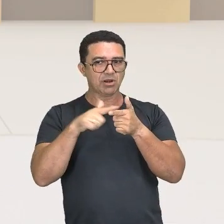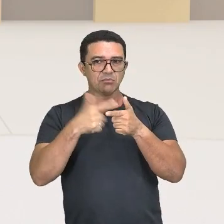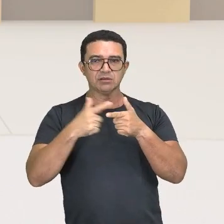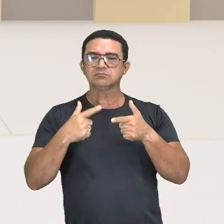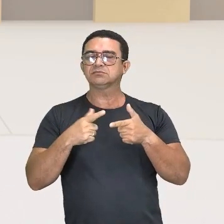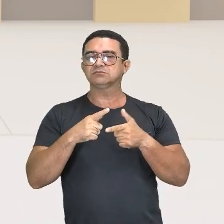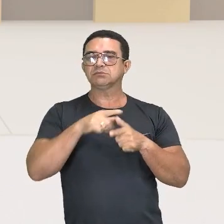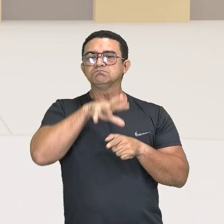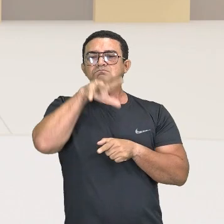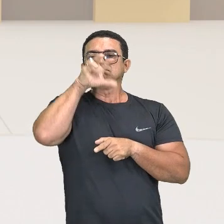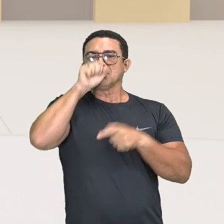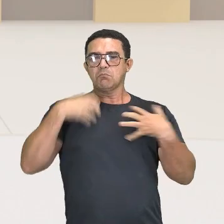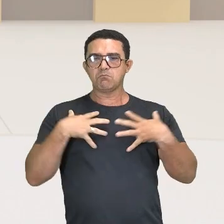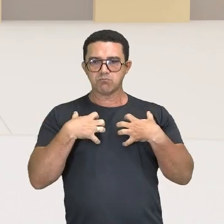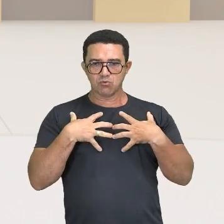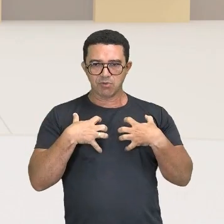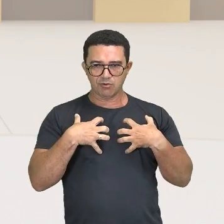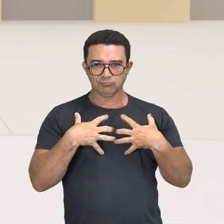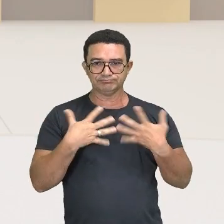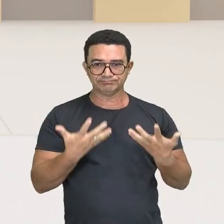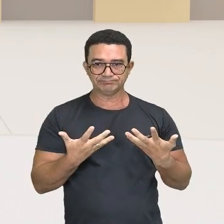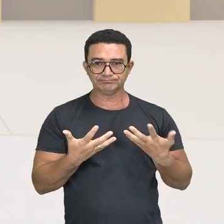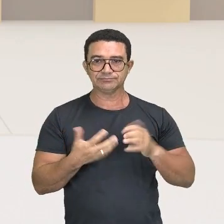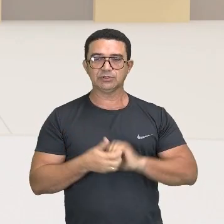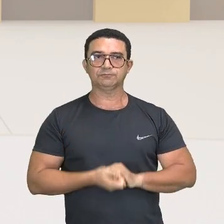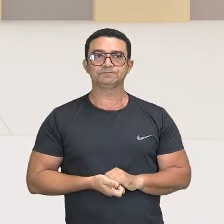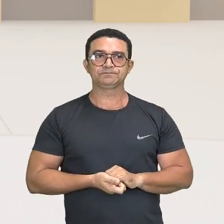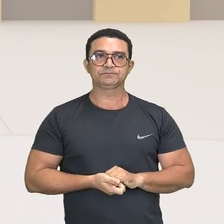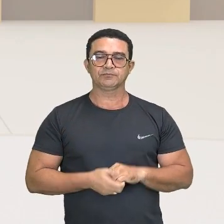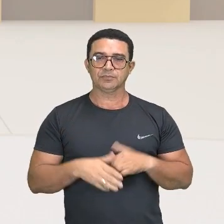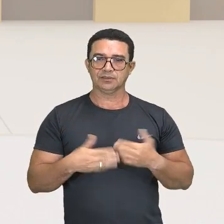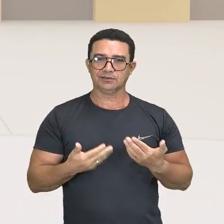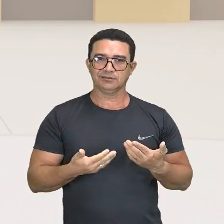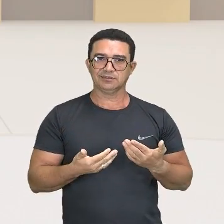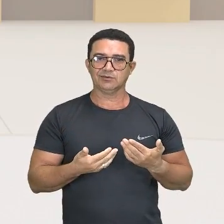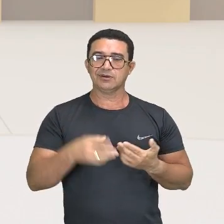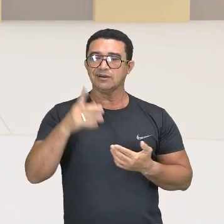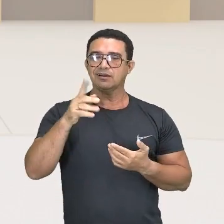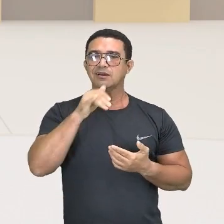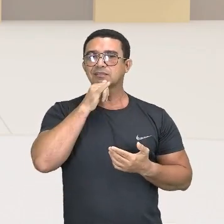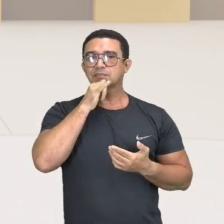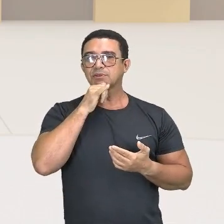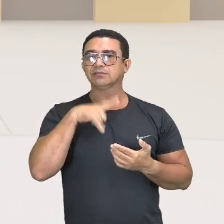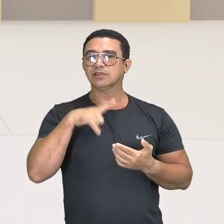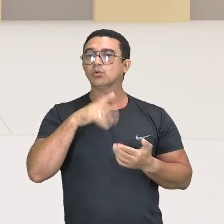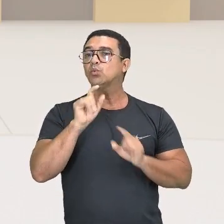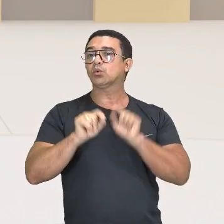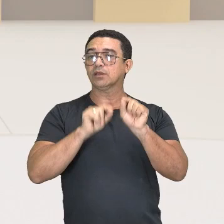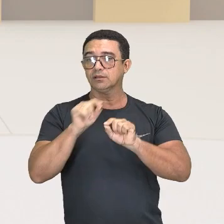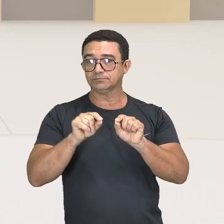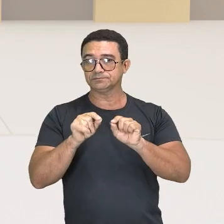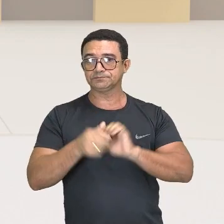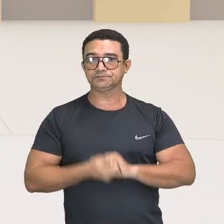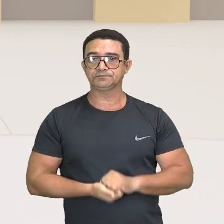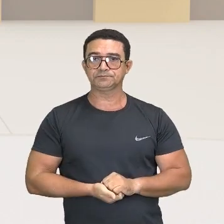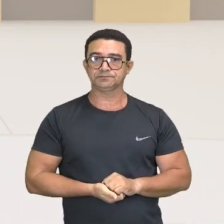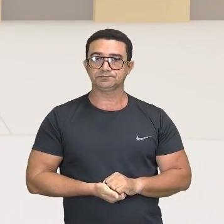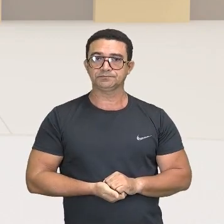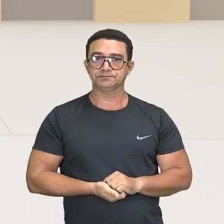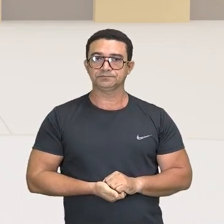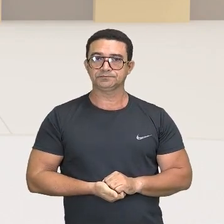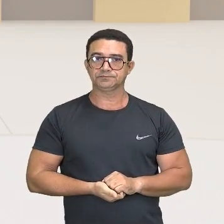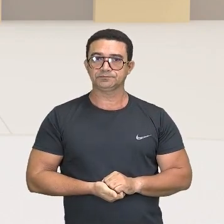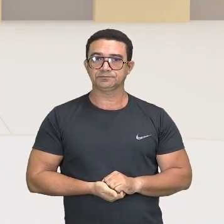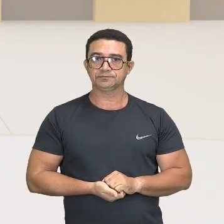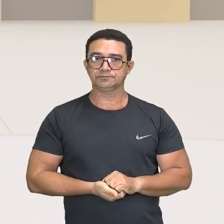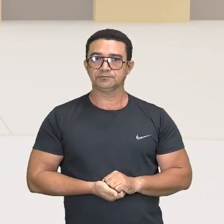É verdade. E olha só, além dessa contribuição, também nós temos a parte física da coisa. Olha só, na parte física